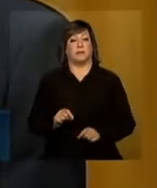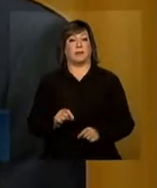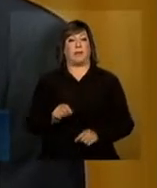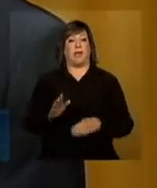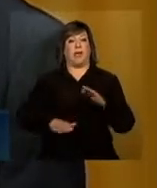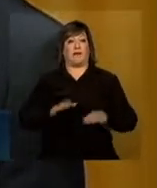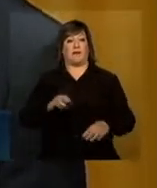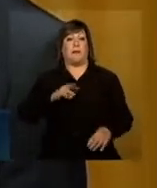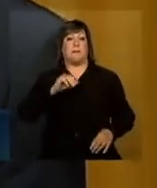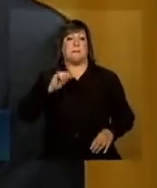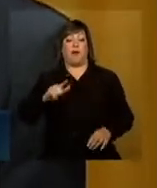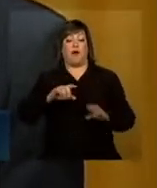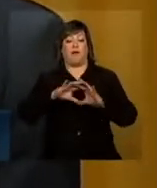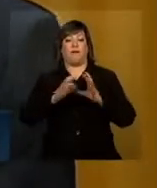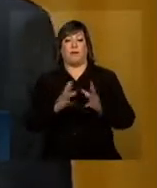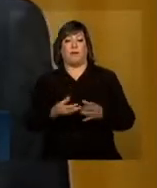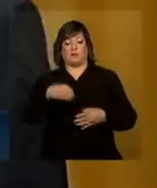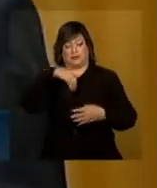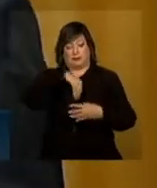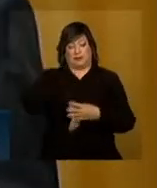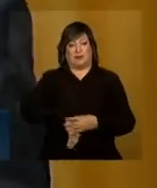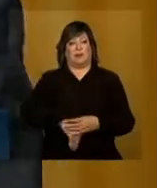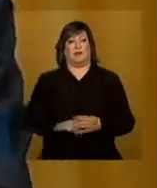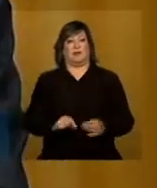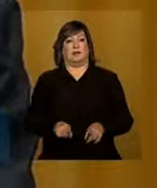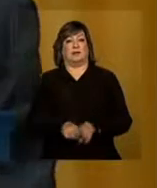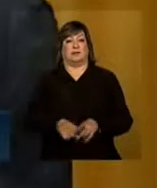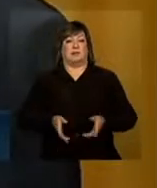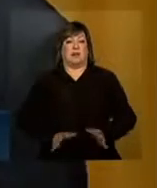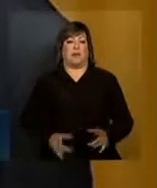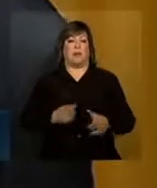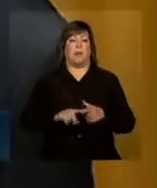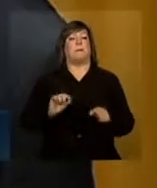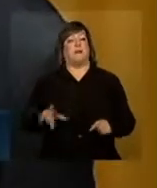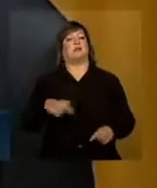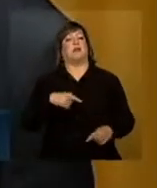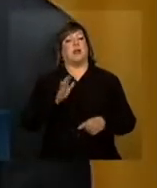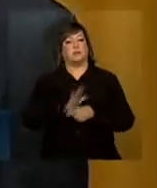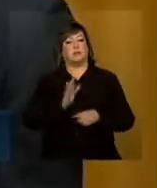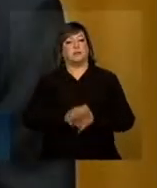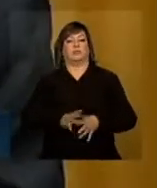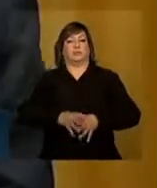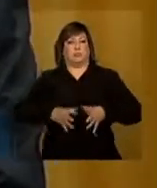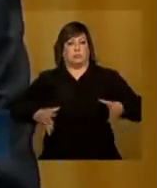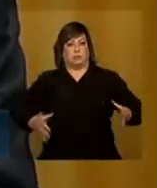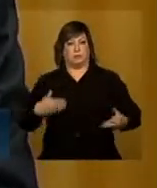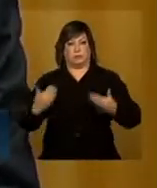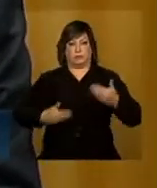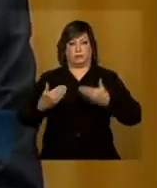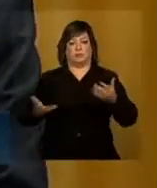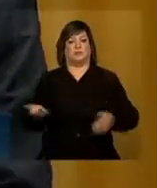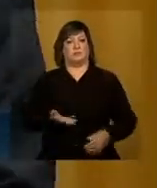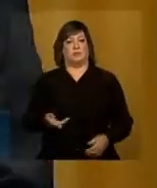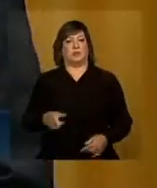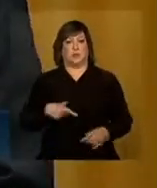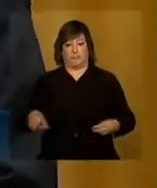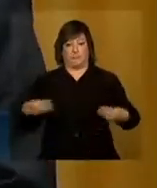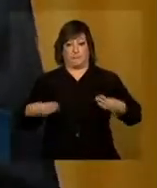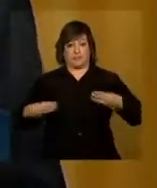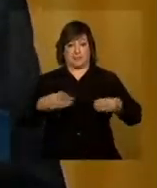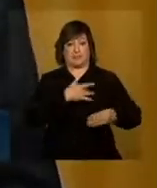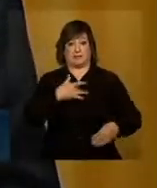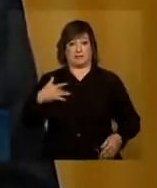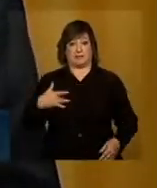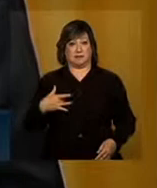um limite claro, mas nos permite cada vez mais manter e ampliar essa velocidade. Esse é um objetivo que o Ministério, por priorizar, eu vou